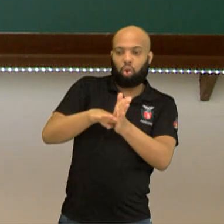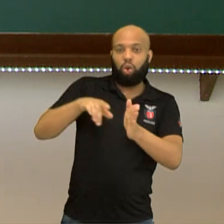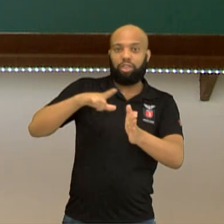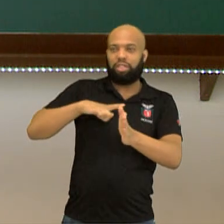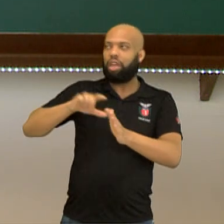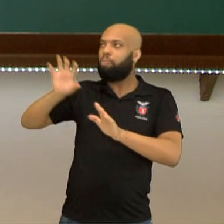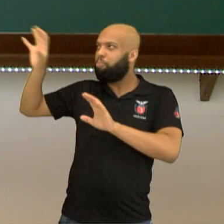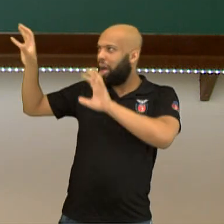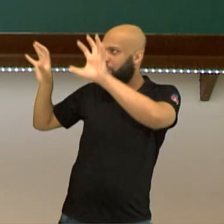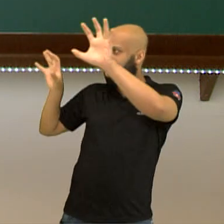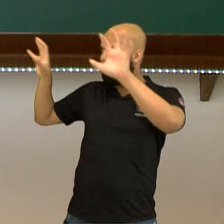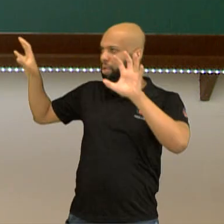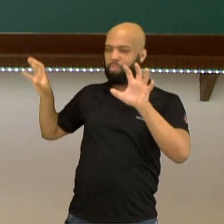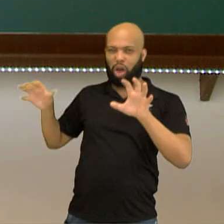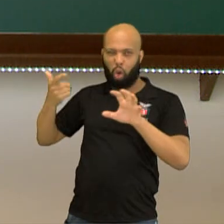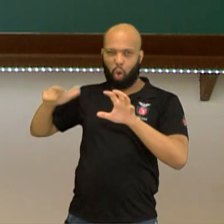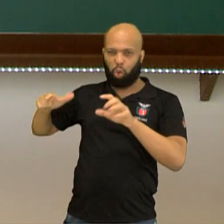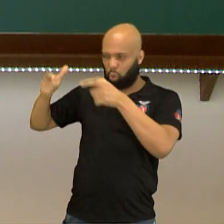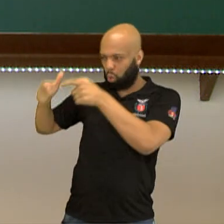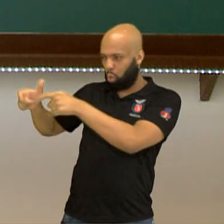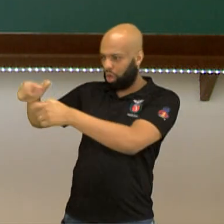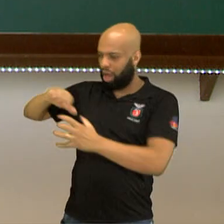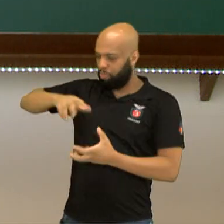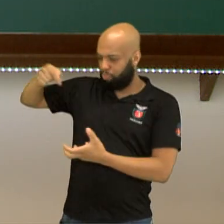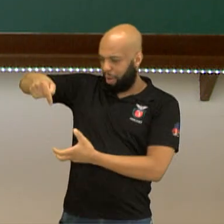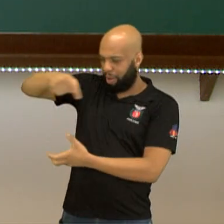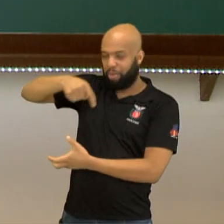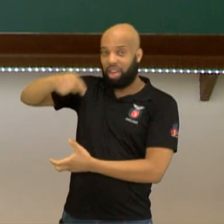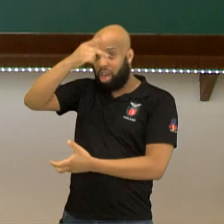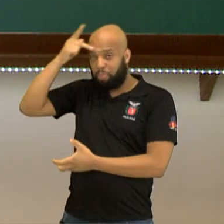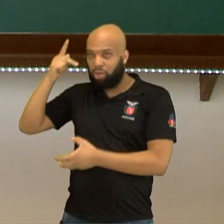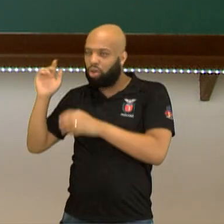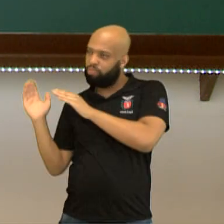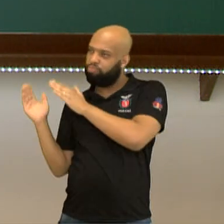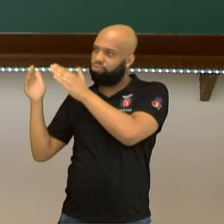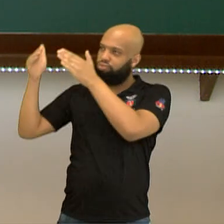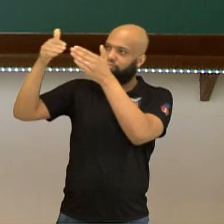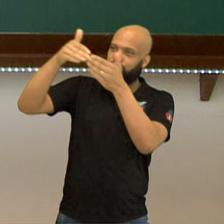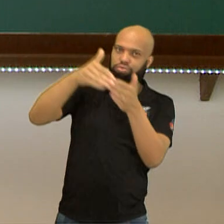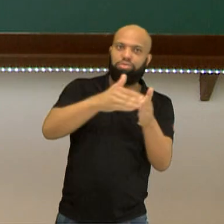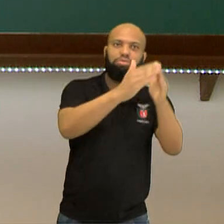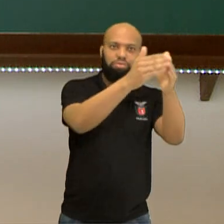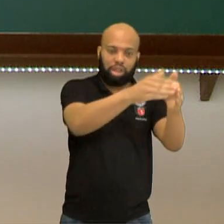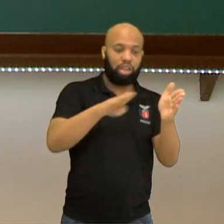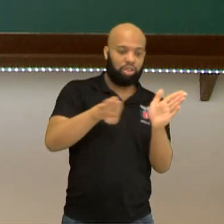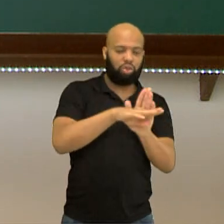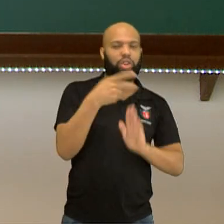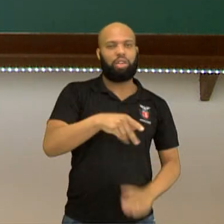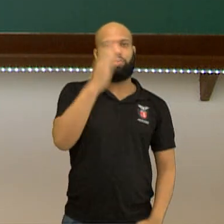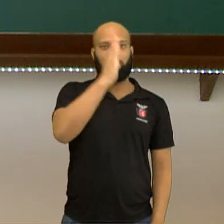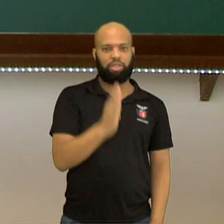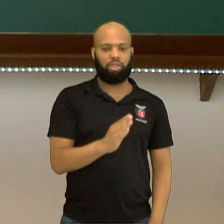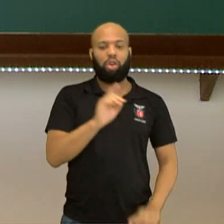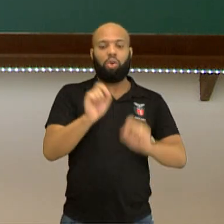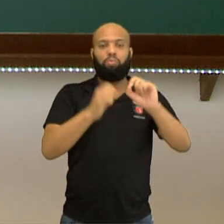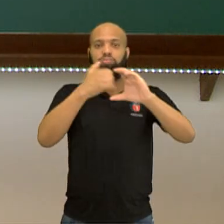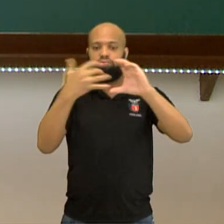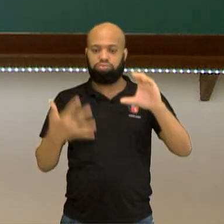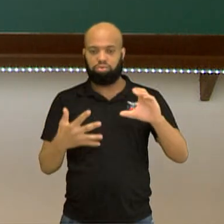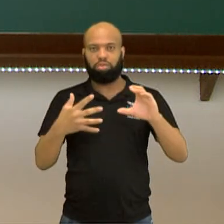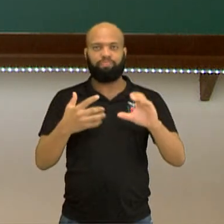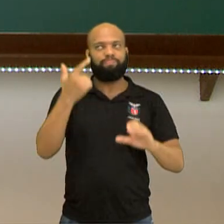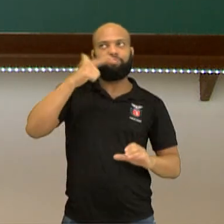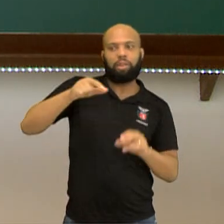partes do mundo e como isso contribuiu para a riqueza cultural do território brasileiro. Que característica levamos